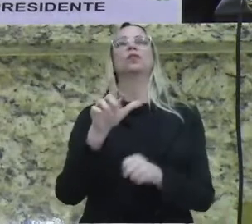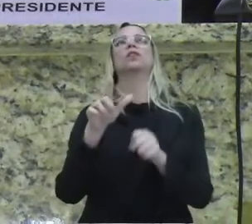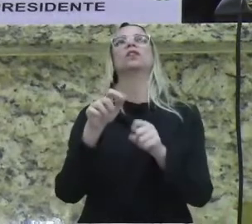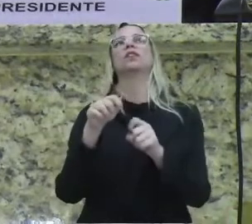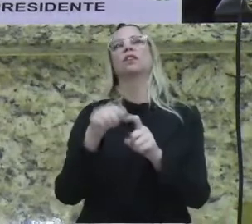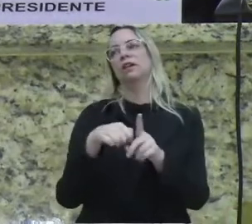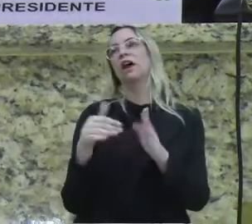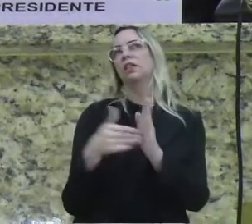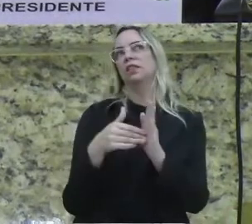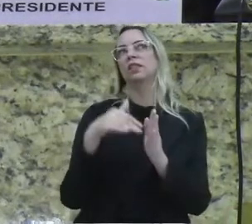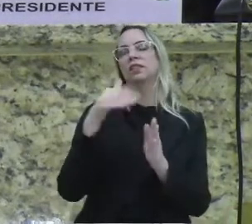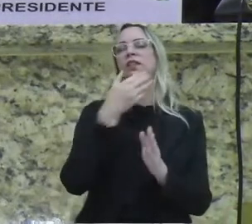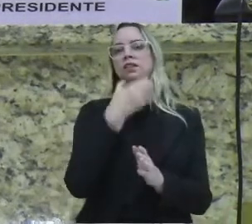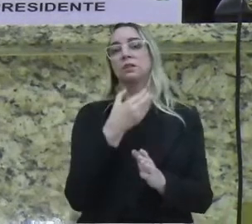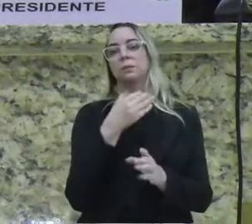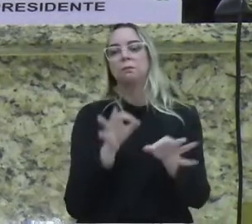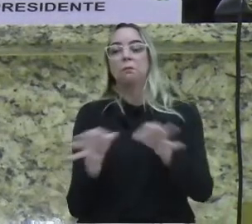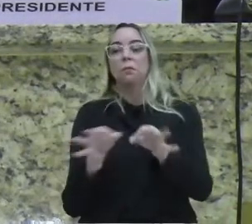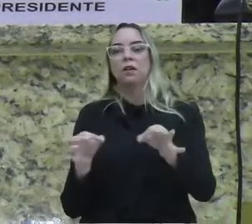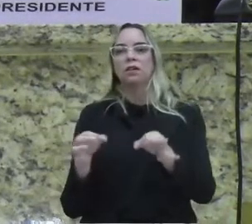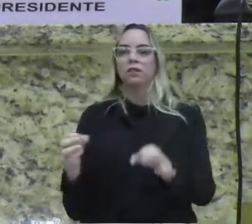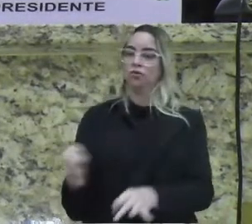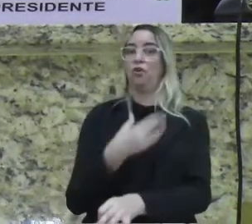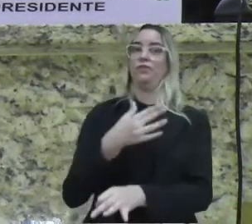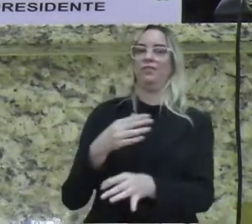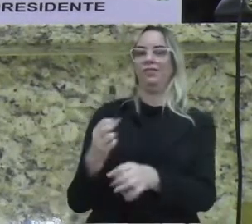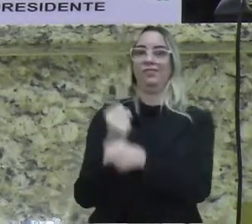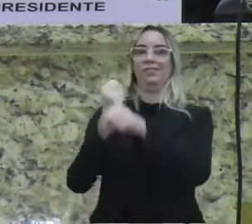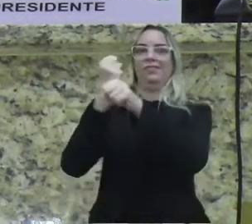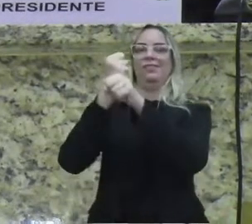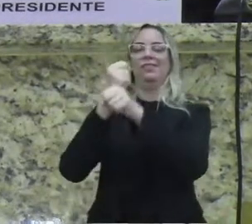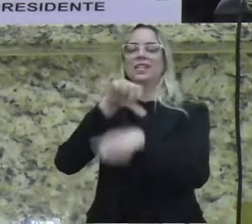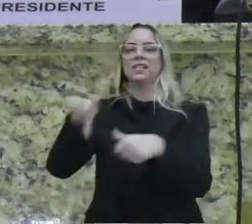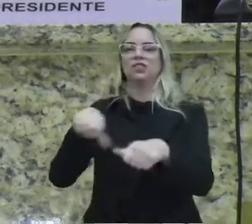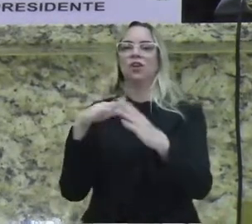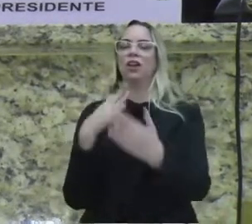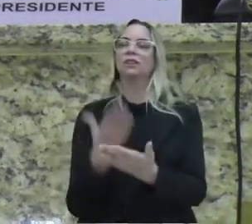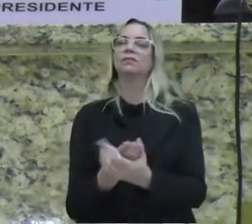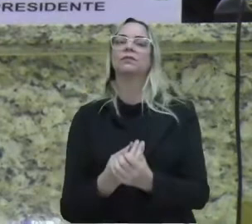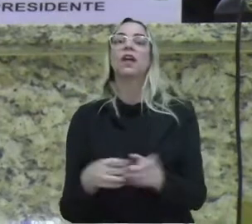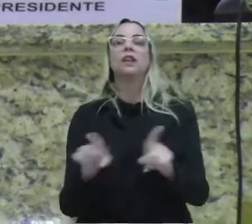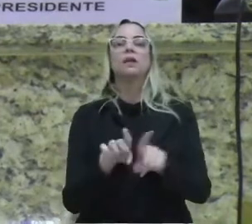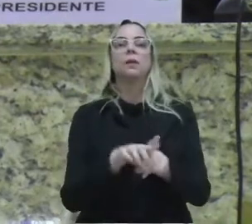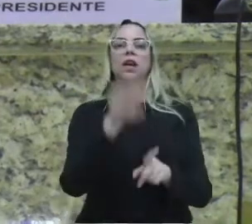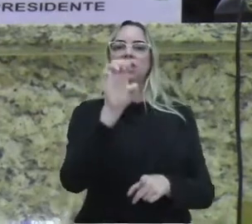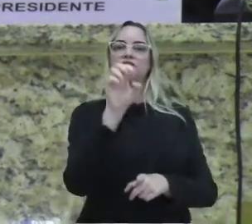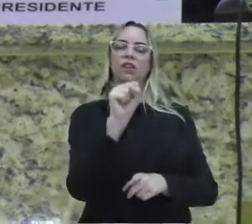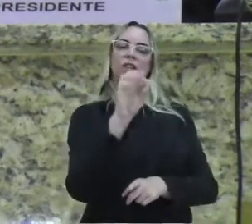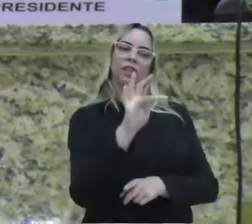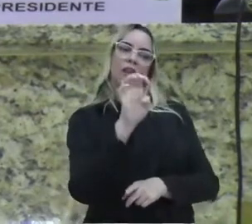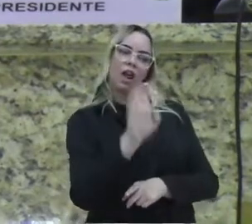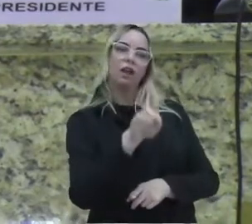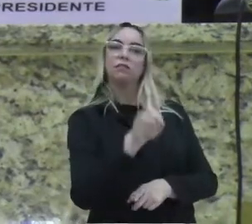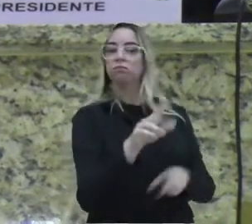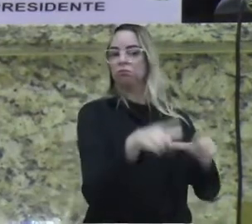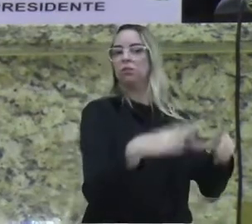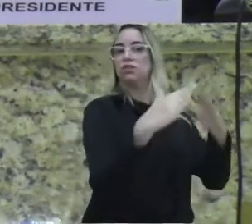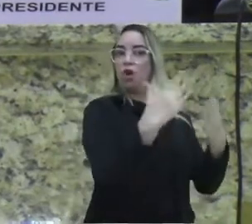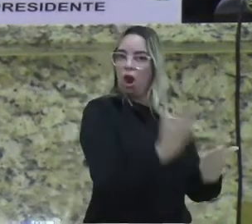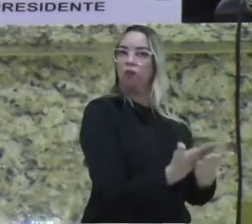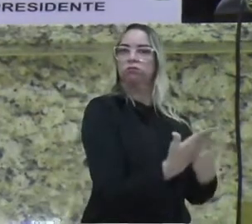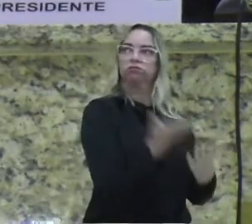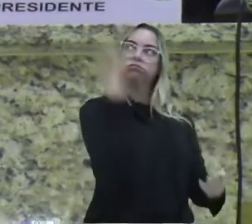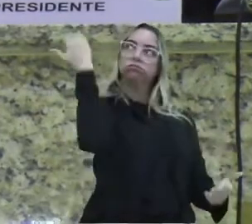a escola paroquial. Nós concluímos também a reforma da escola Estesqueira, que tinha sido dado início na gestão